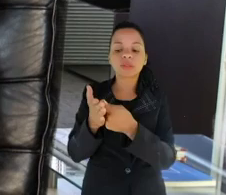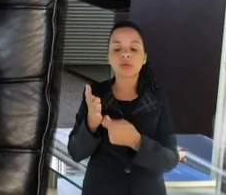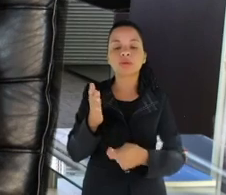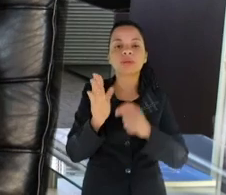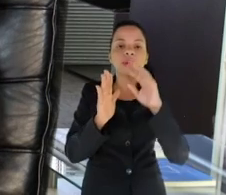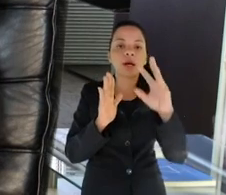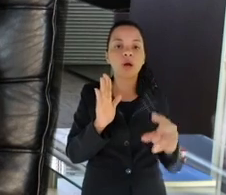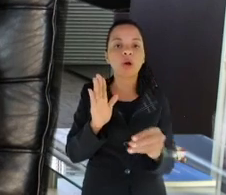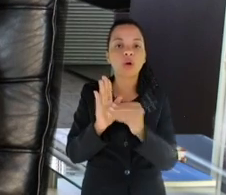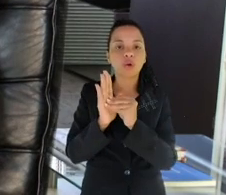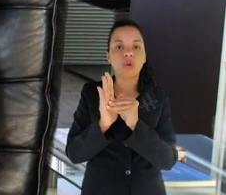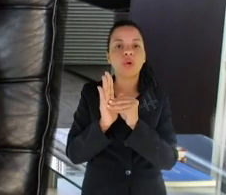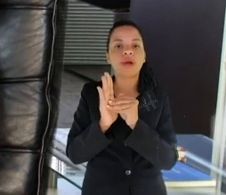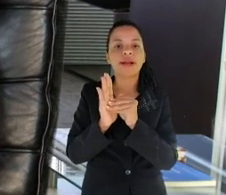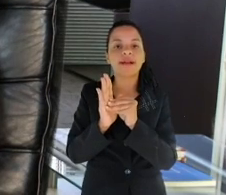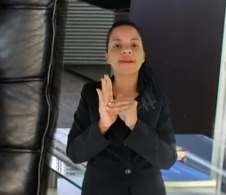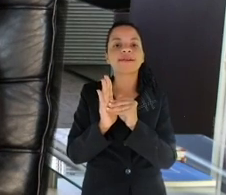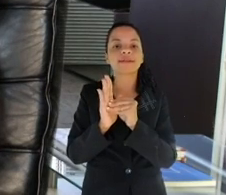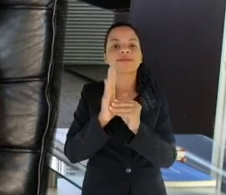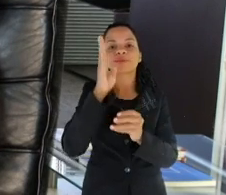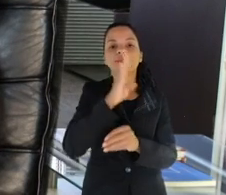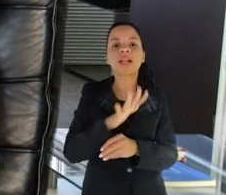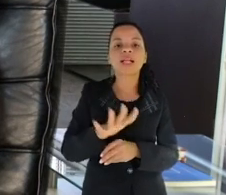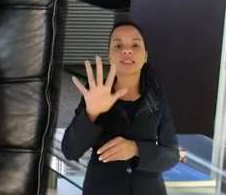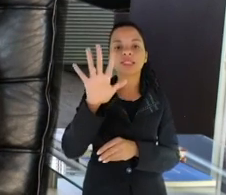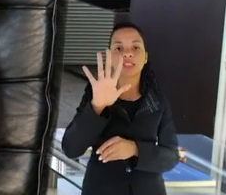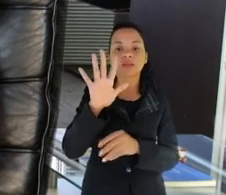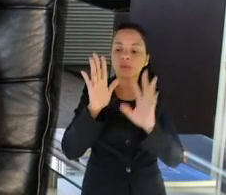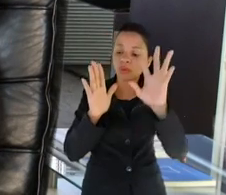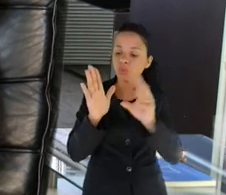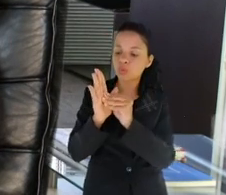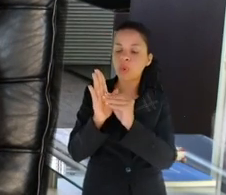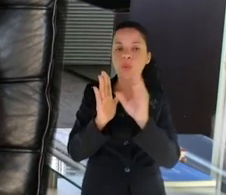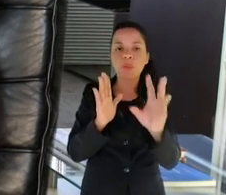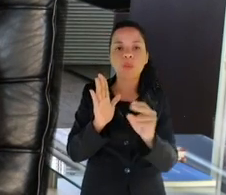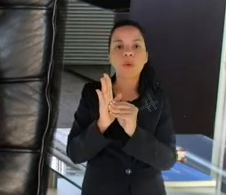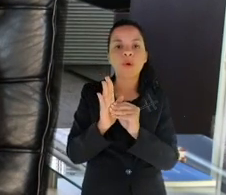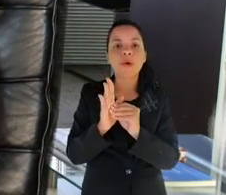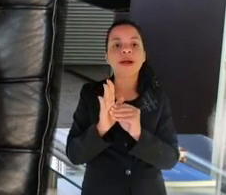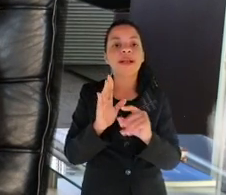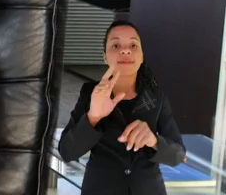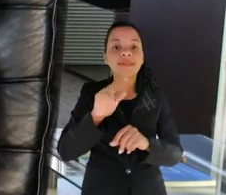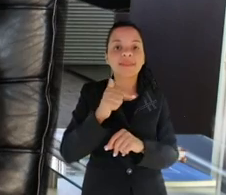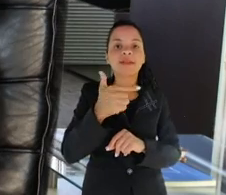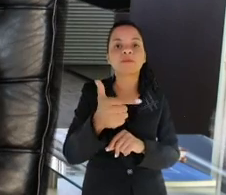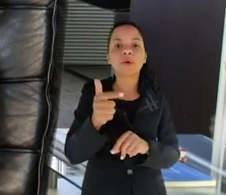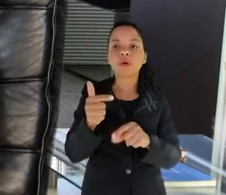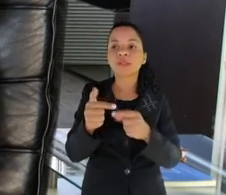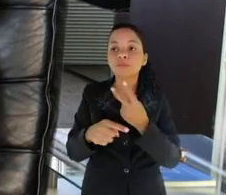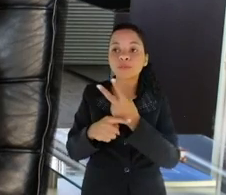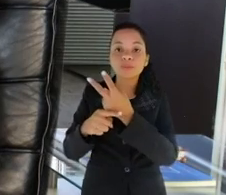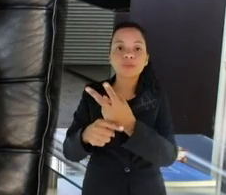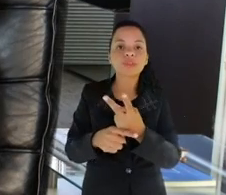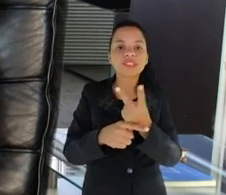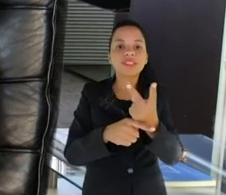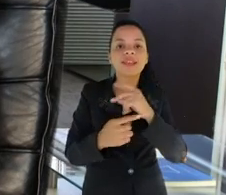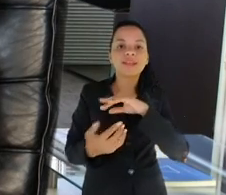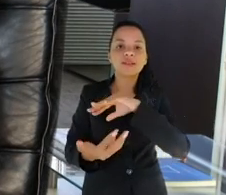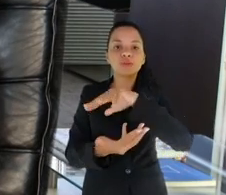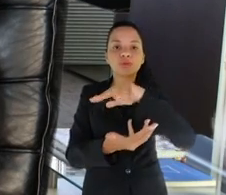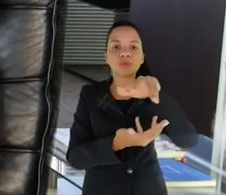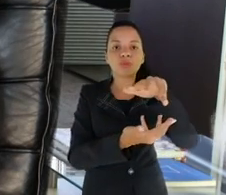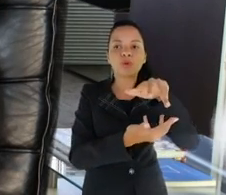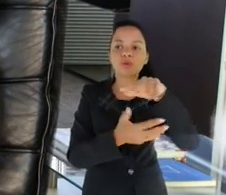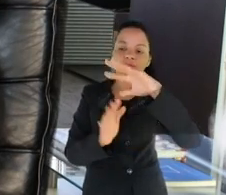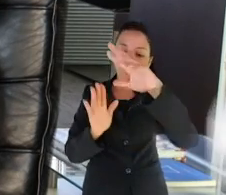depois os internacionais também, porque as pessoas com deficiência visual leem e